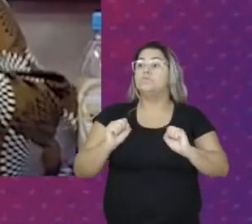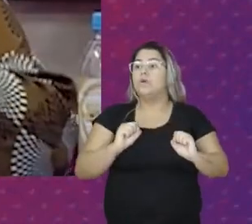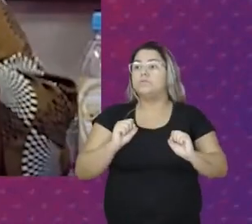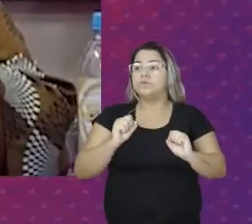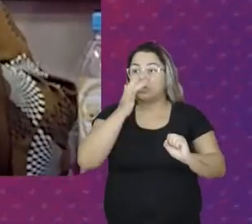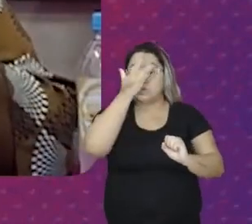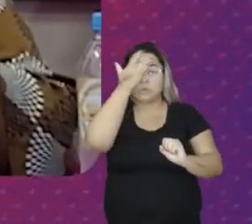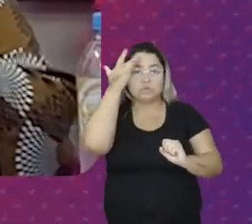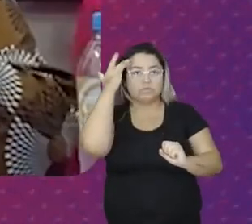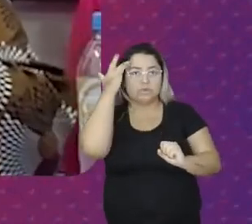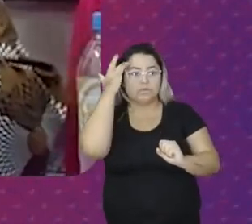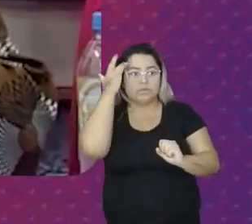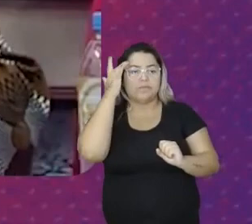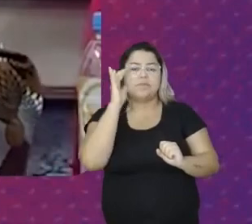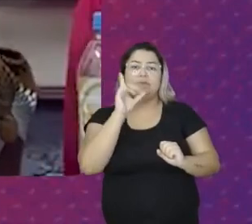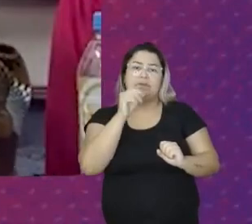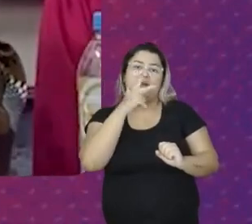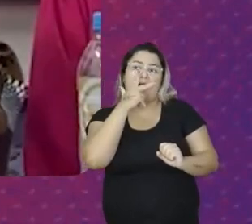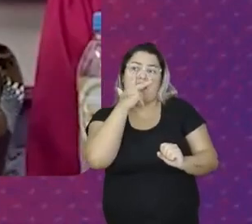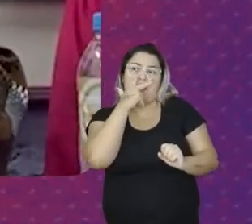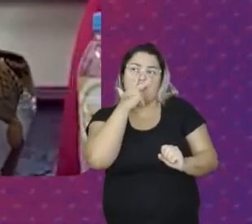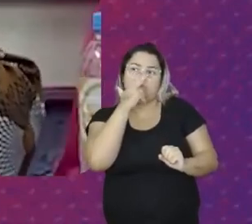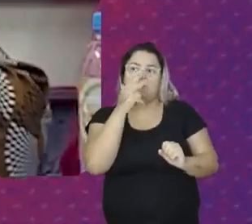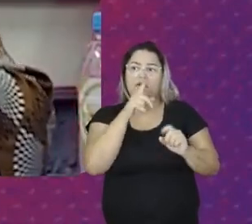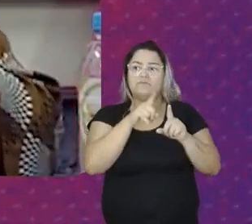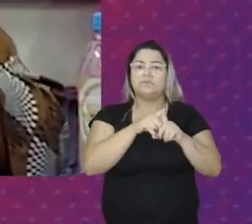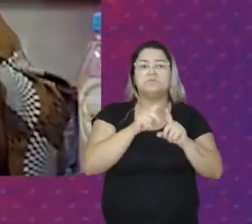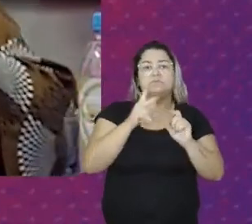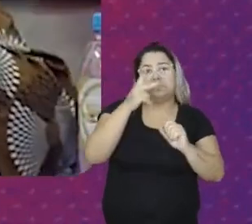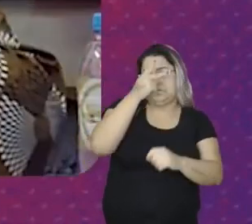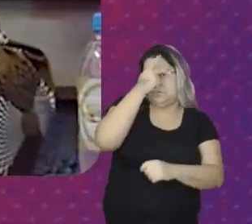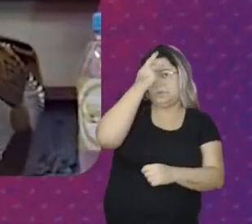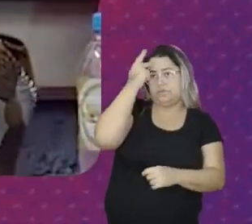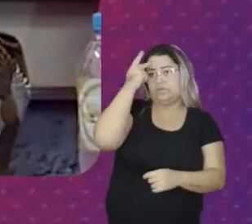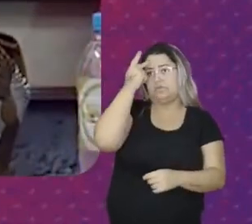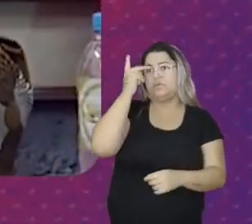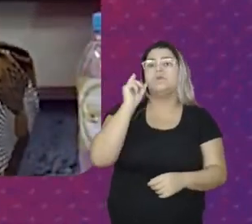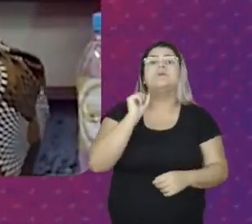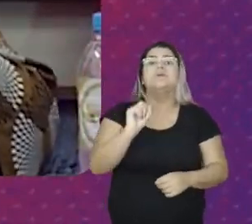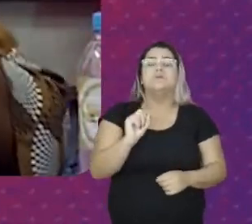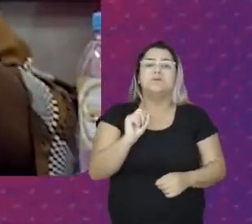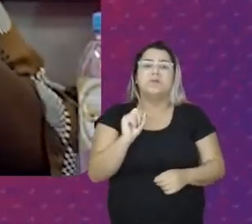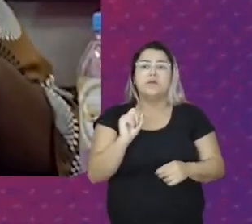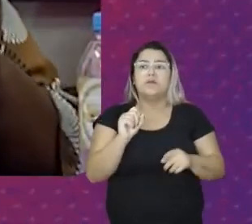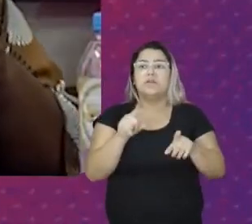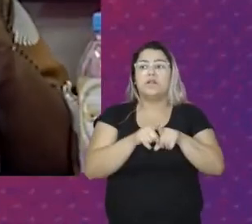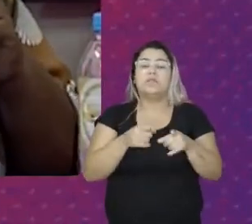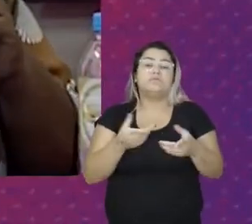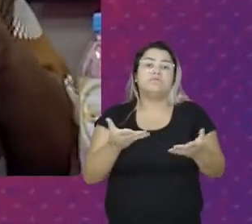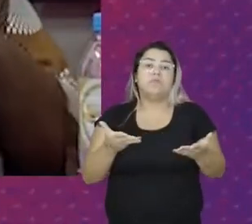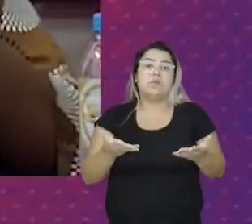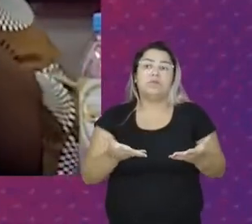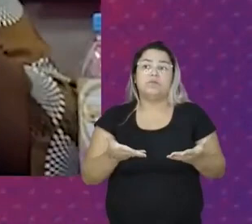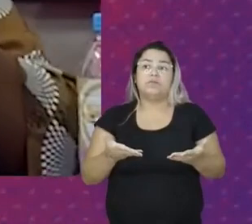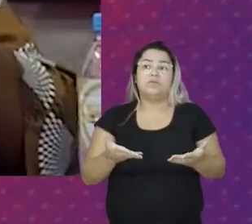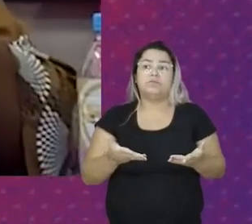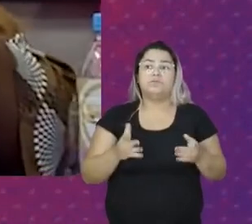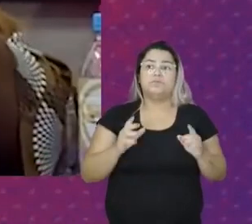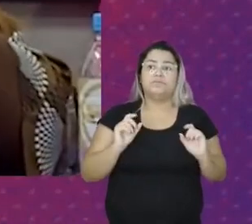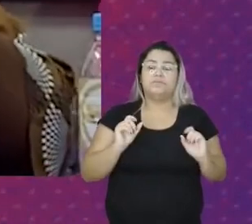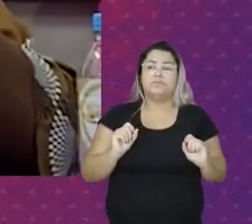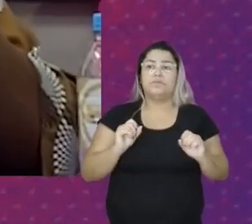votar aquelas pessoas que eles consideravam cidadãos. Mas quem que era o cidadão naquele momento?